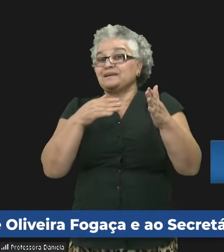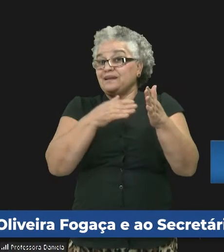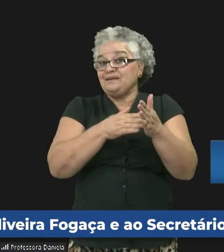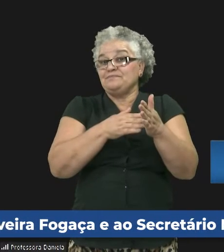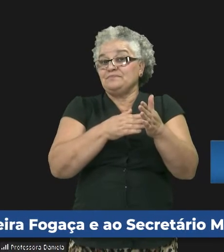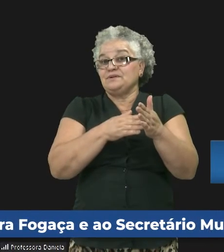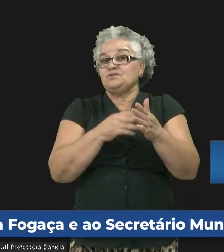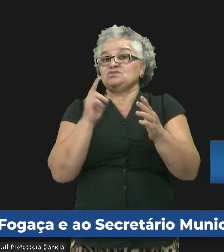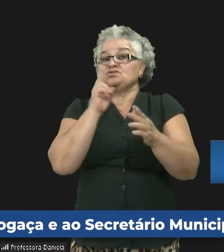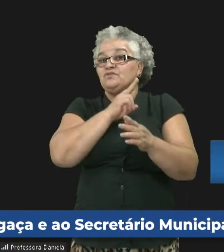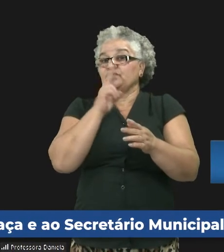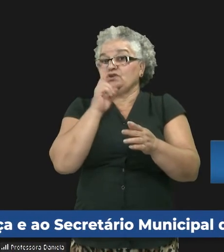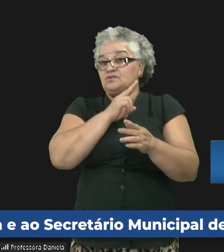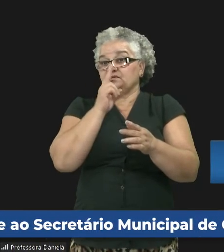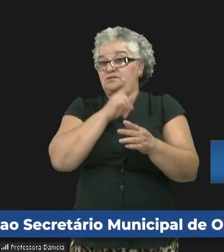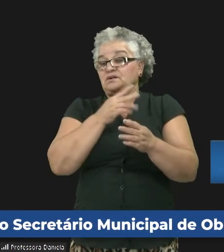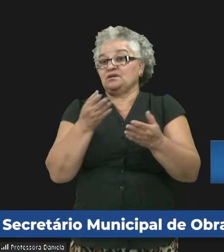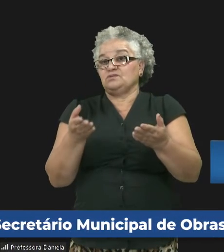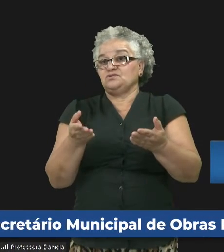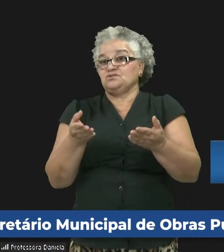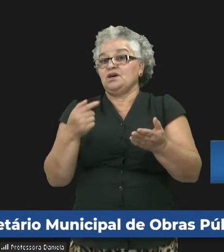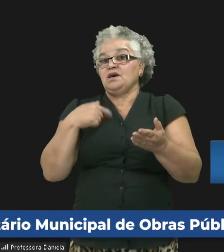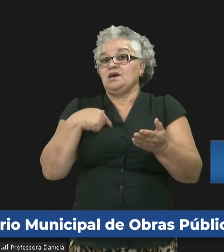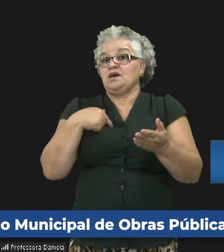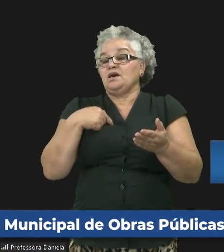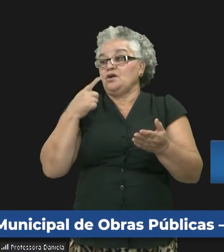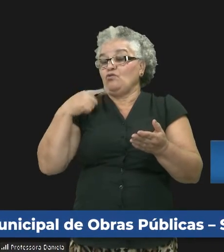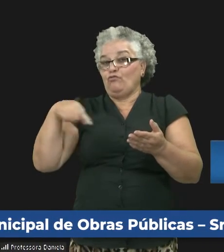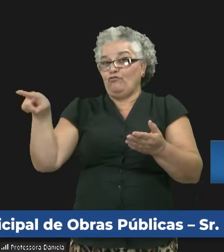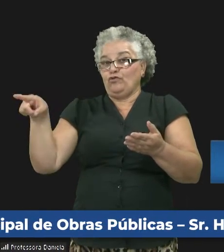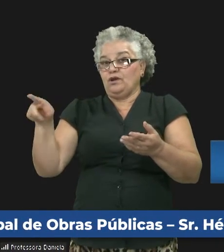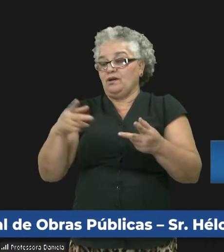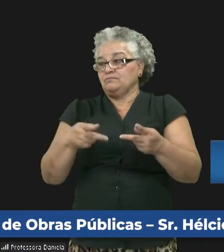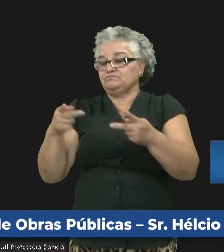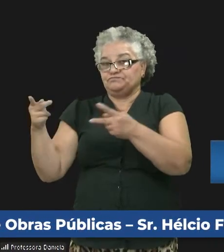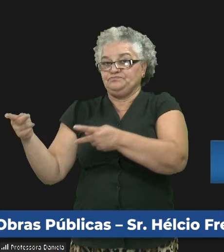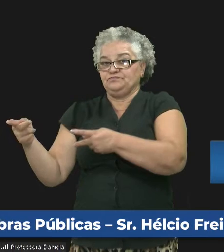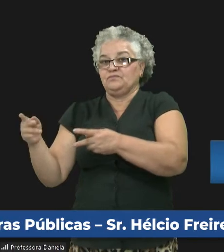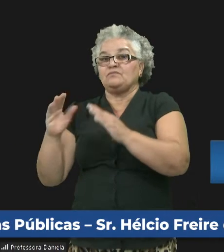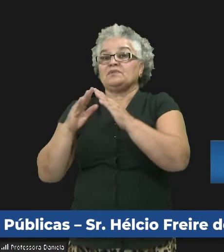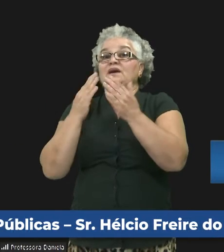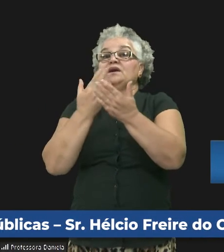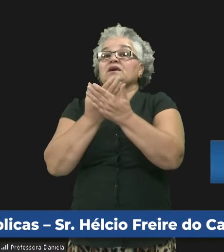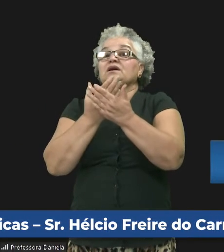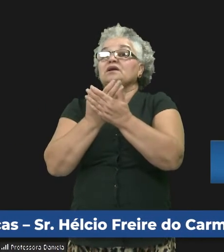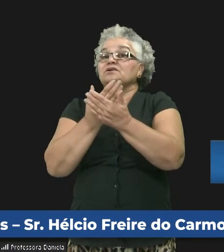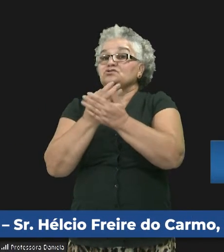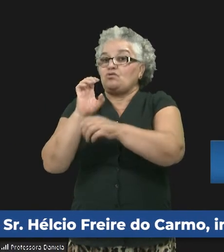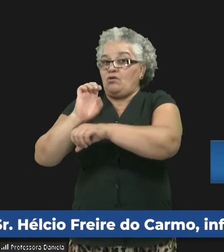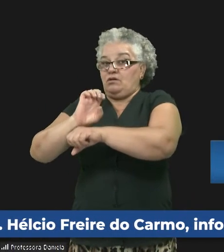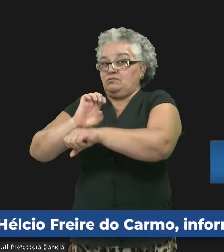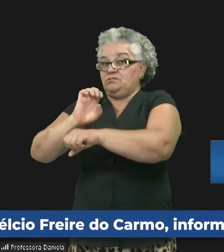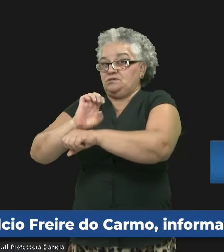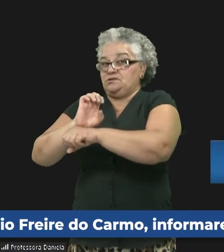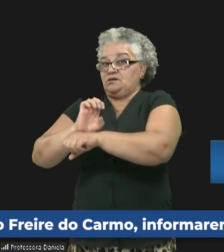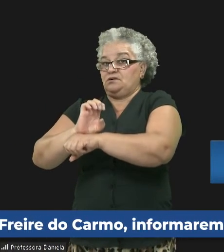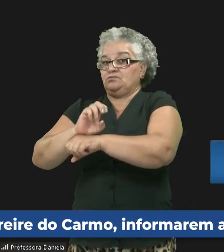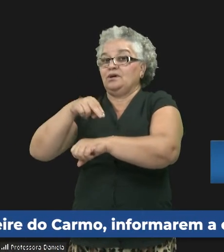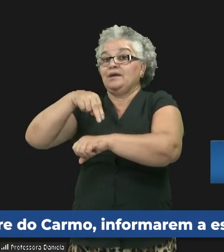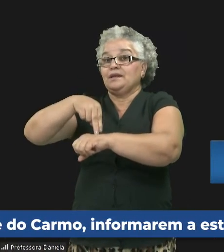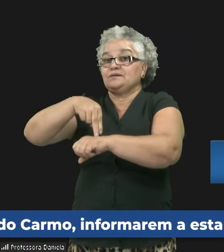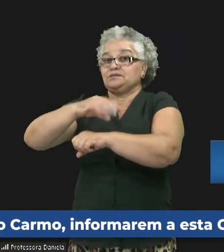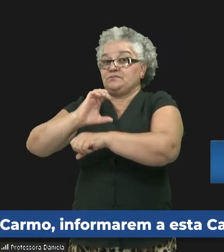acaba vendo, até o dia que eu estive em visita à Escola Estadual Nassib Cury, realmente o trânsito ali é intenso, mas